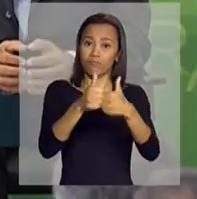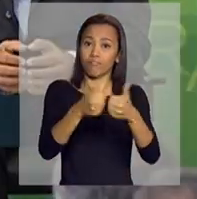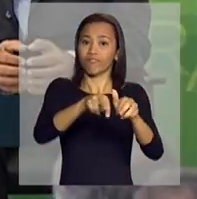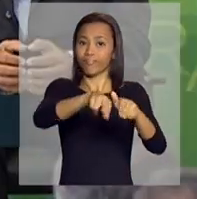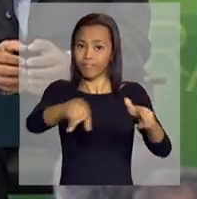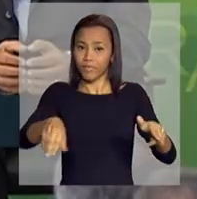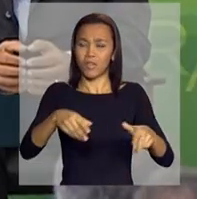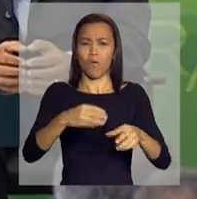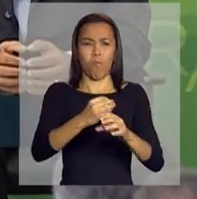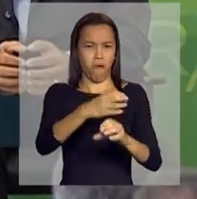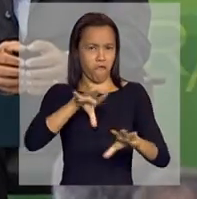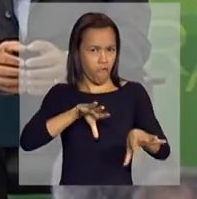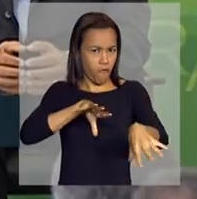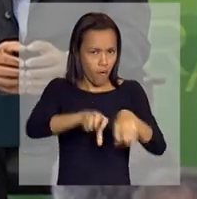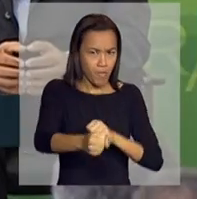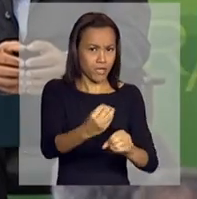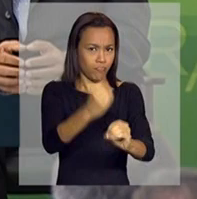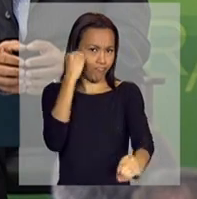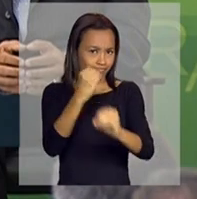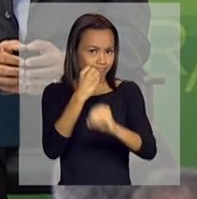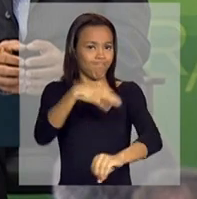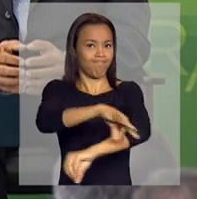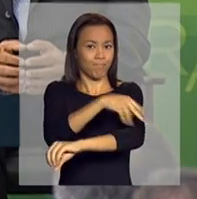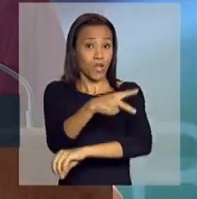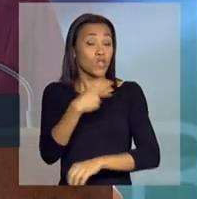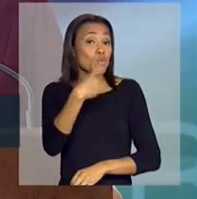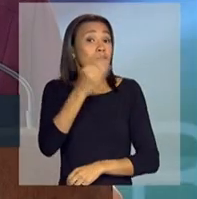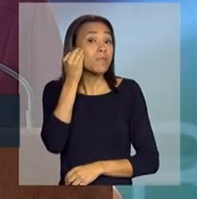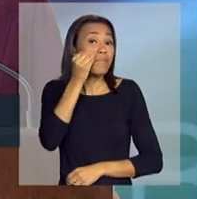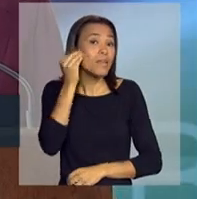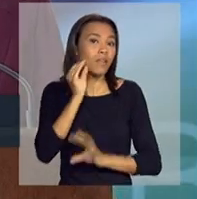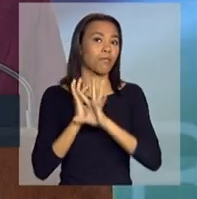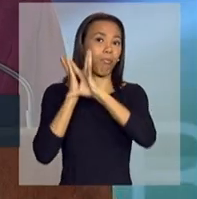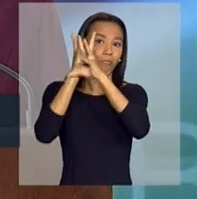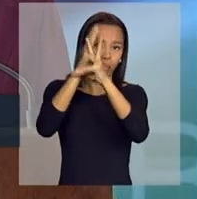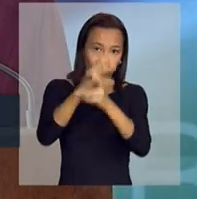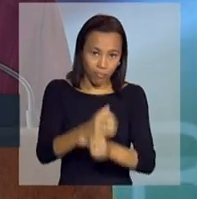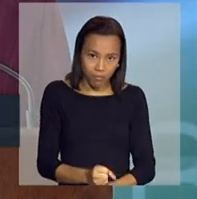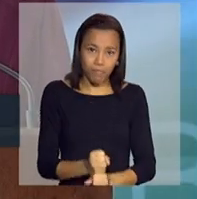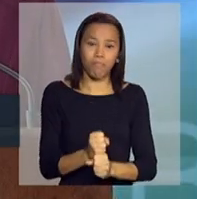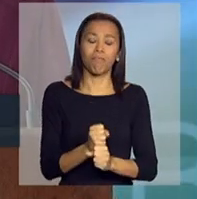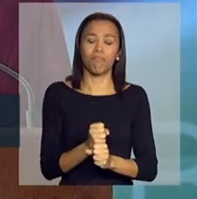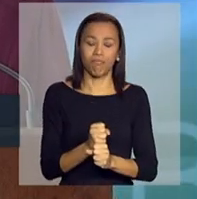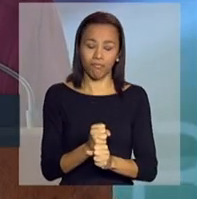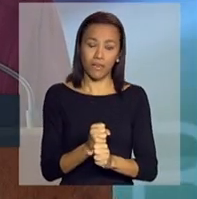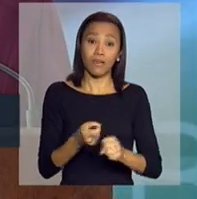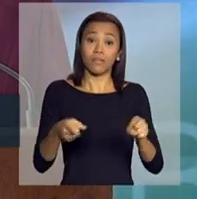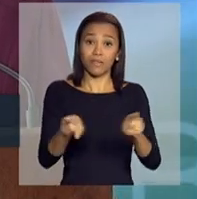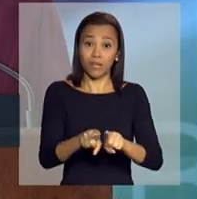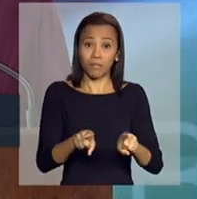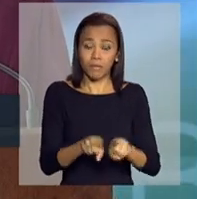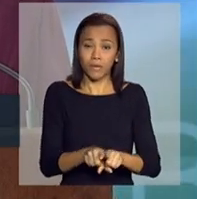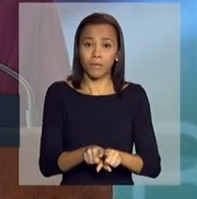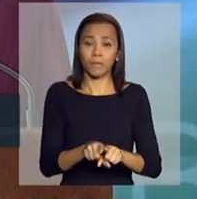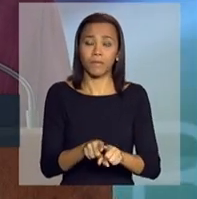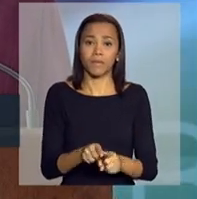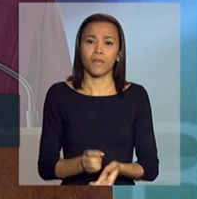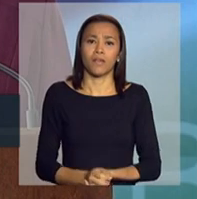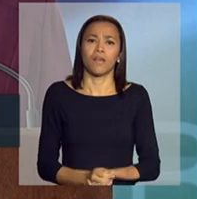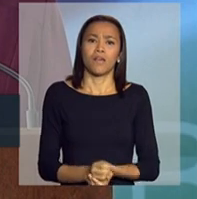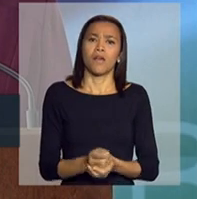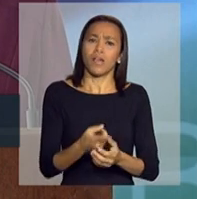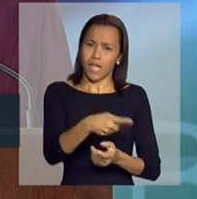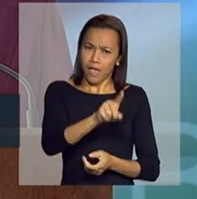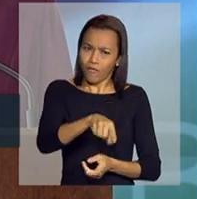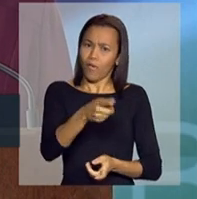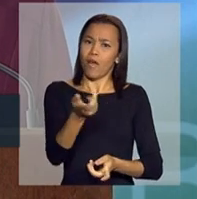engenheiro, junto com a sua experiência inequívoca, tanto a recente como